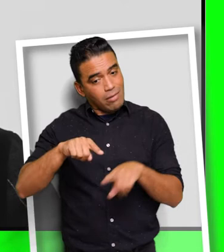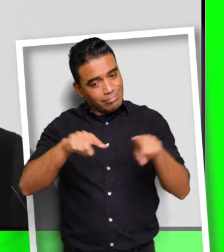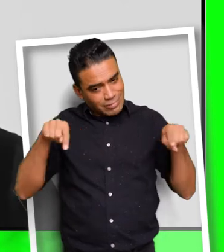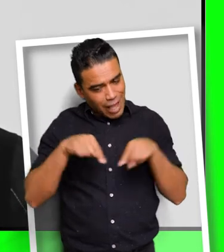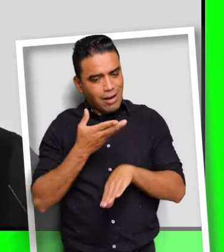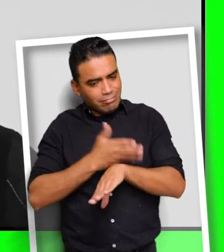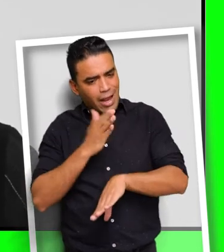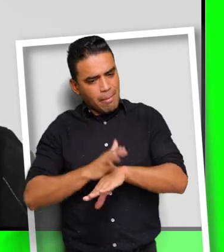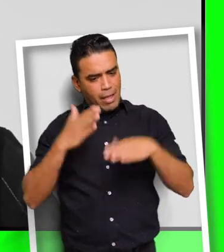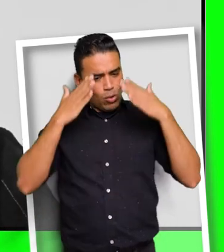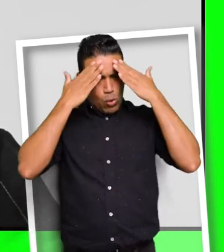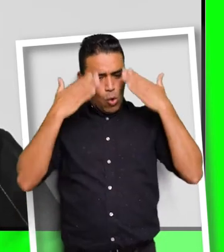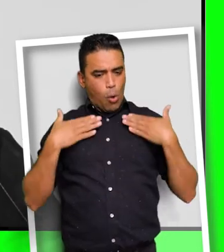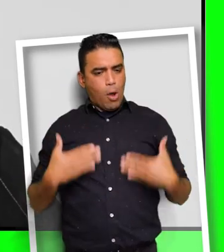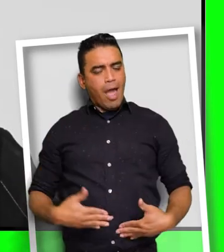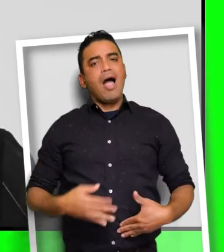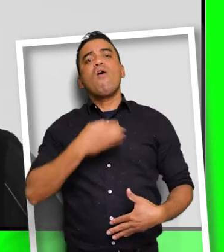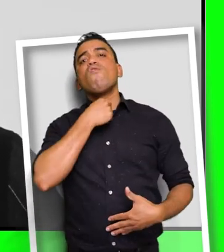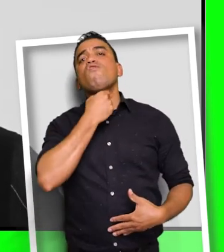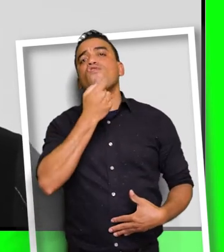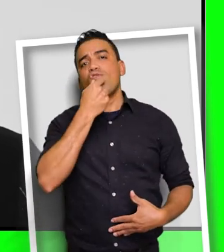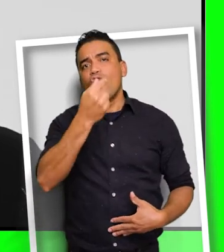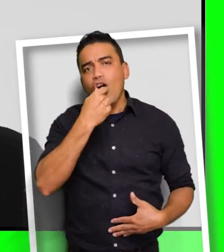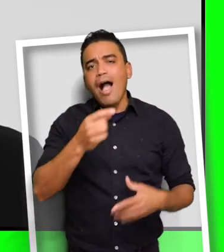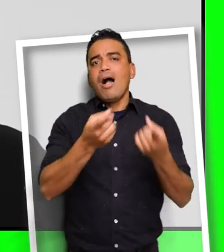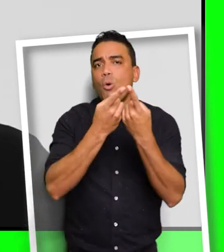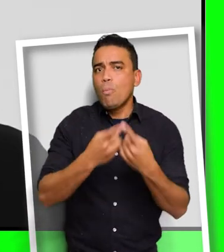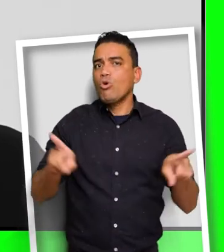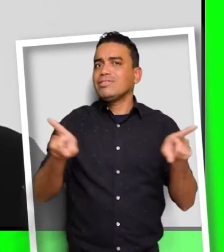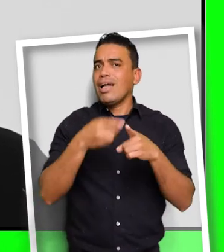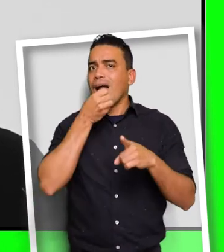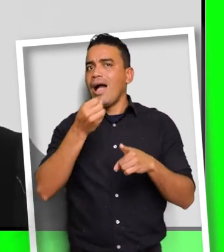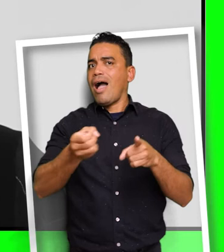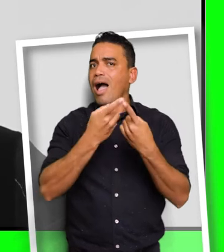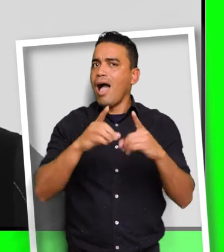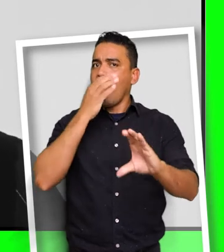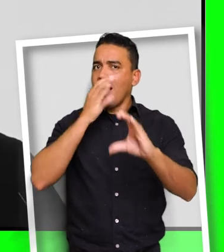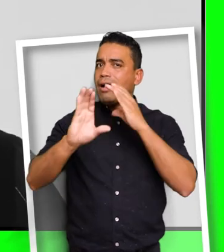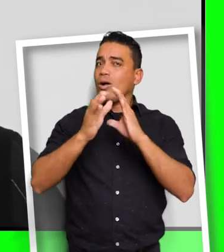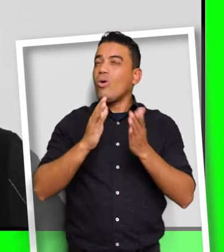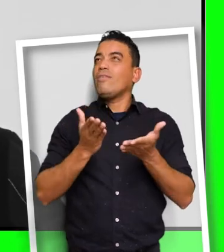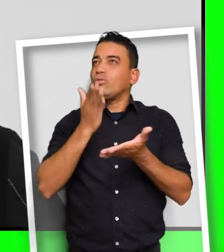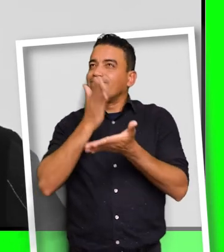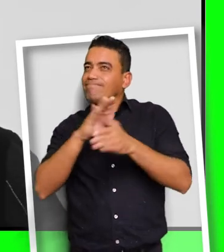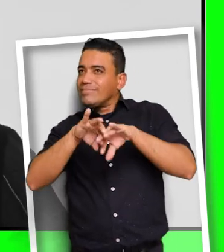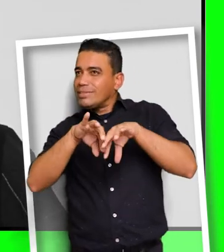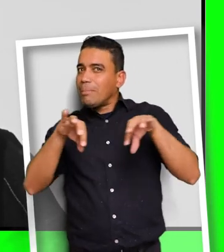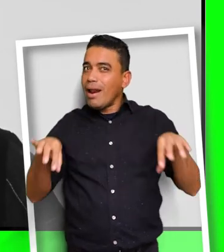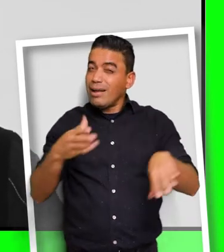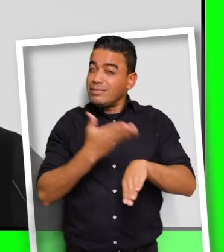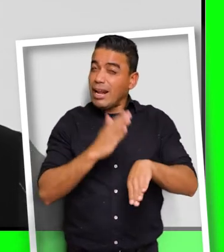treinamentos corporais, vocais, musicais, e aí musicais eu vou subdividir num